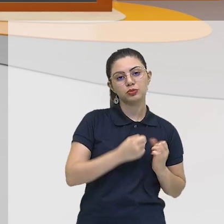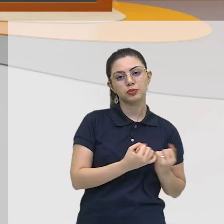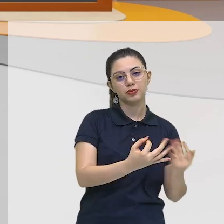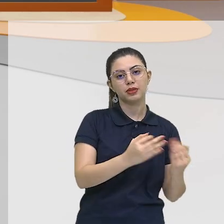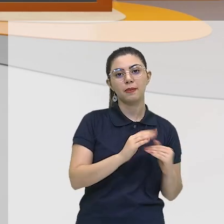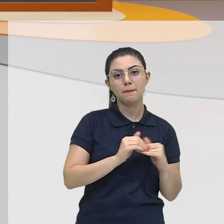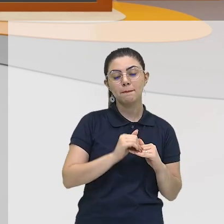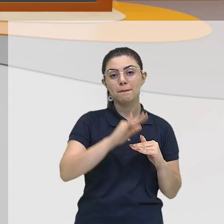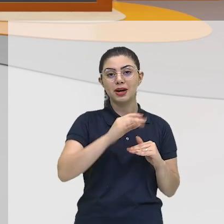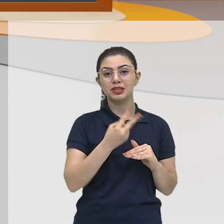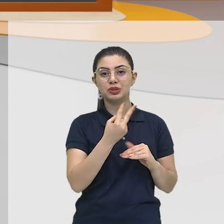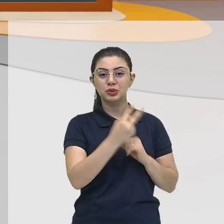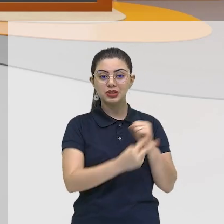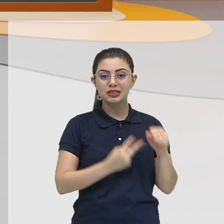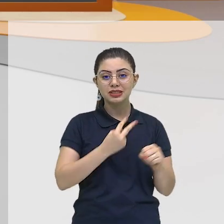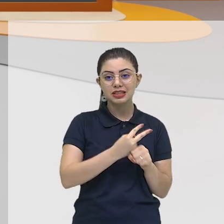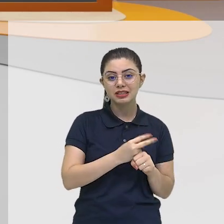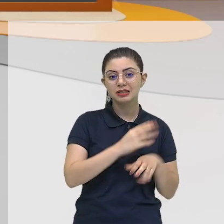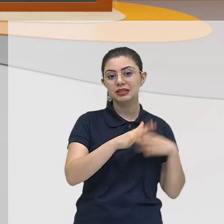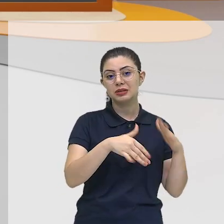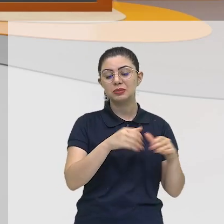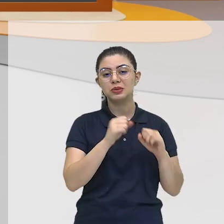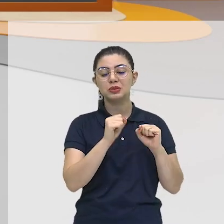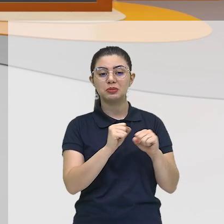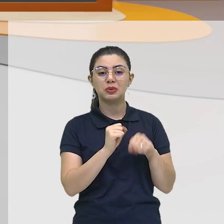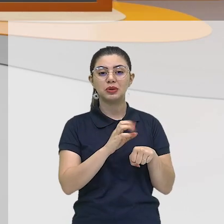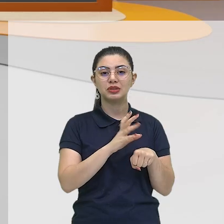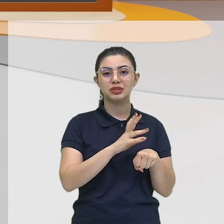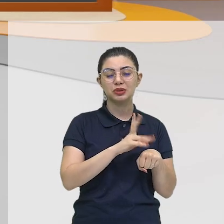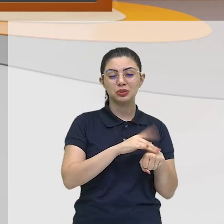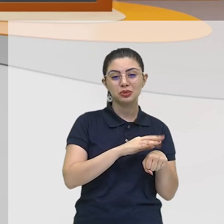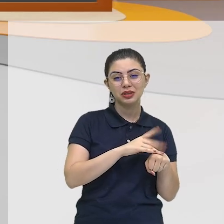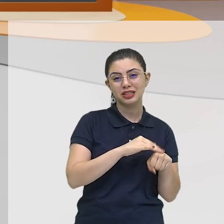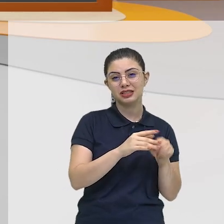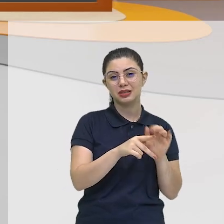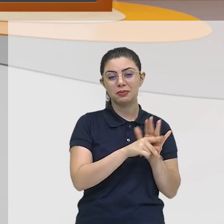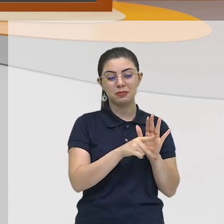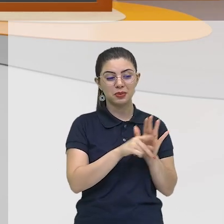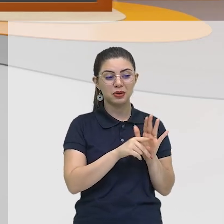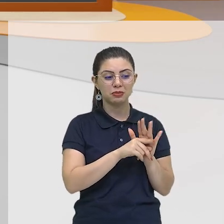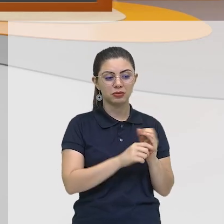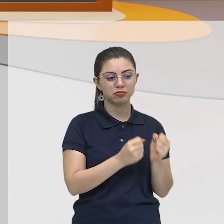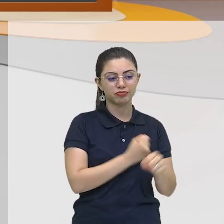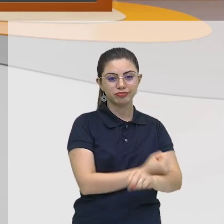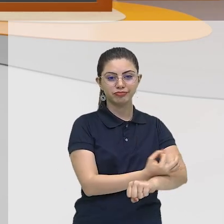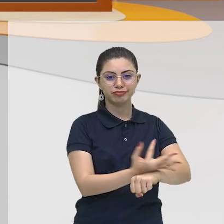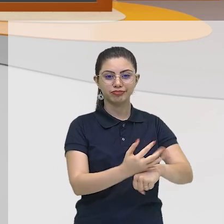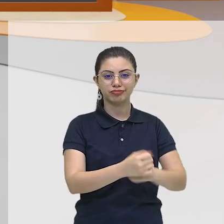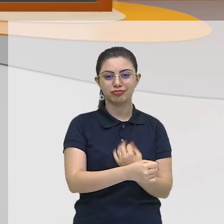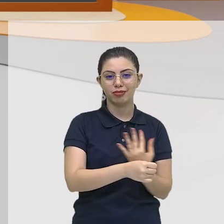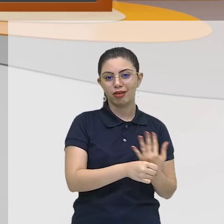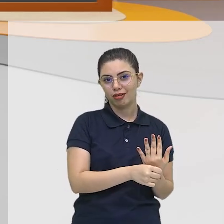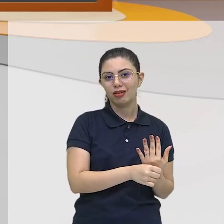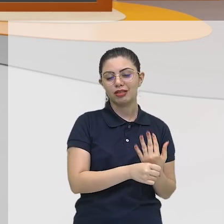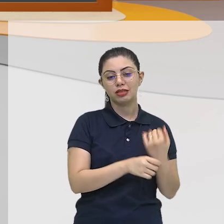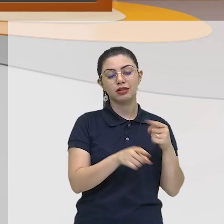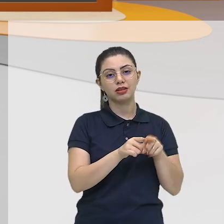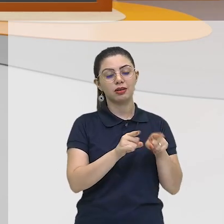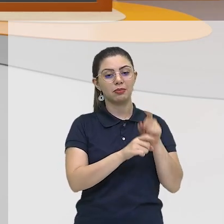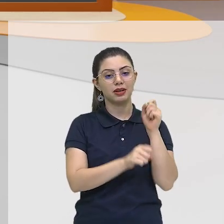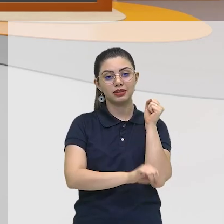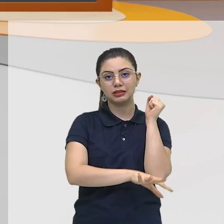aumenta as chances de aparecimento de doenças foliares, né, e radiculares que pega muito em relação ali às